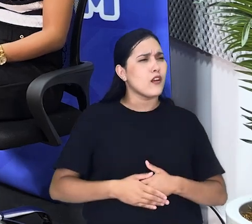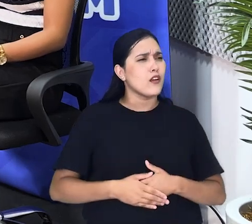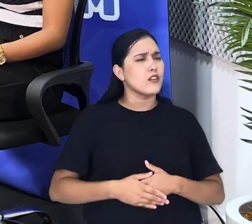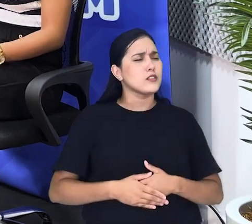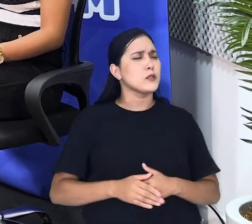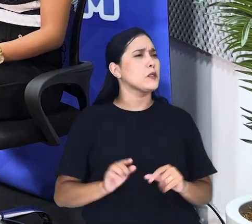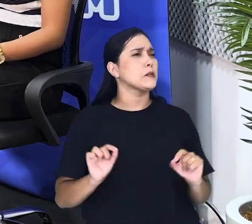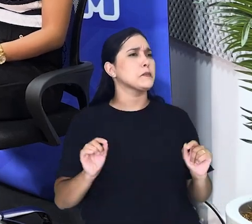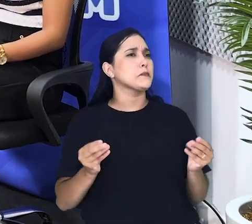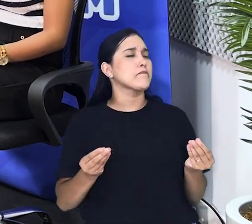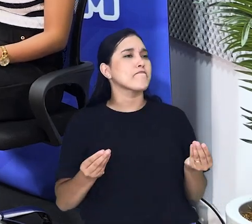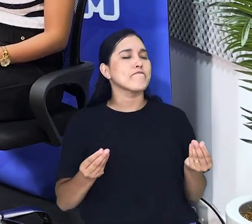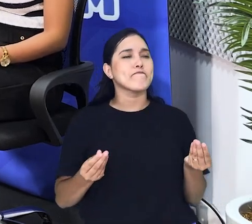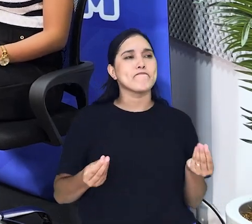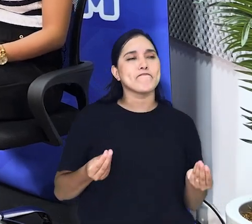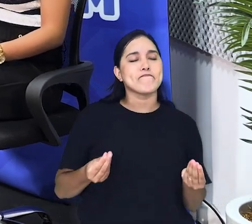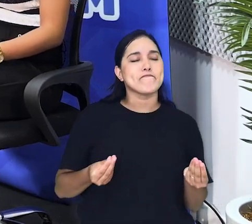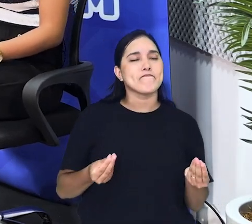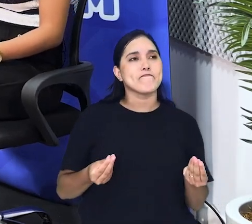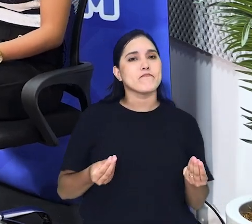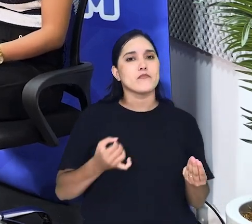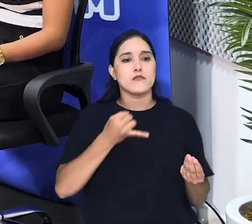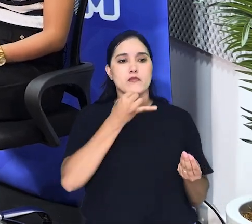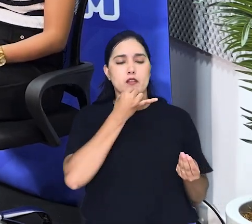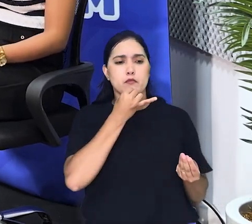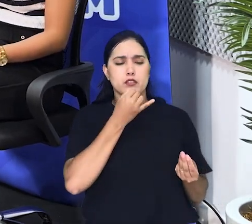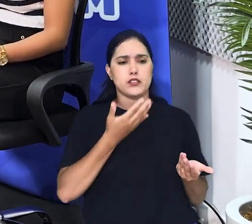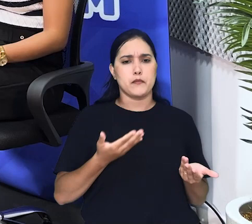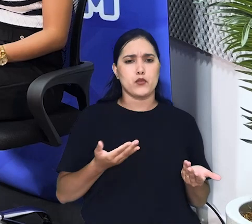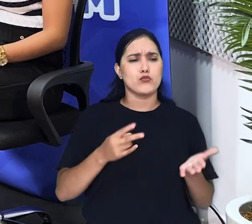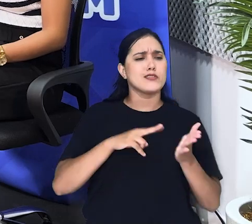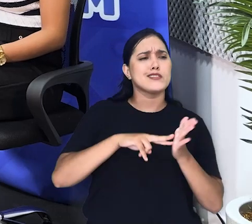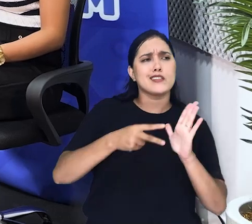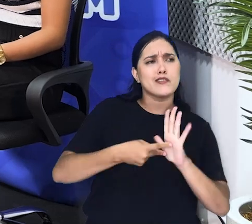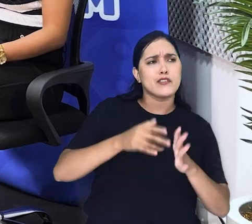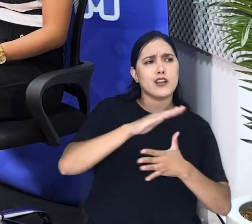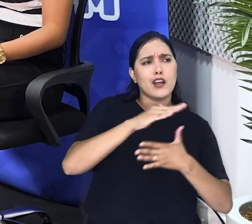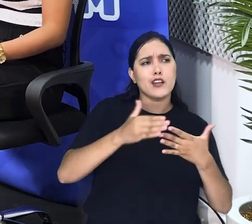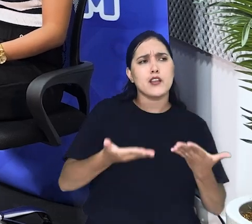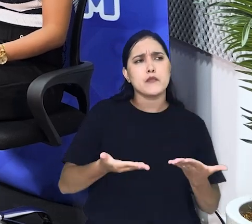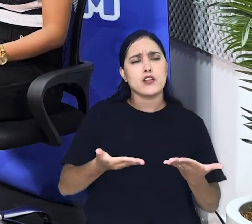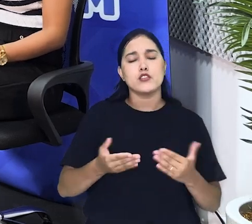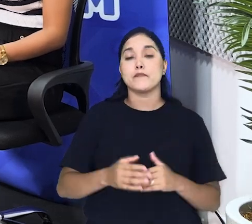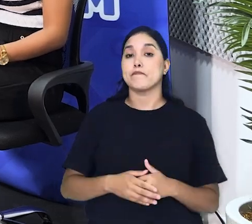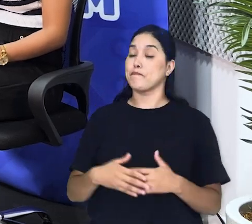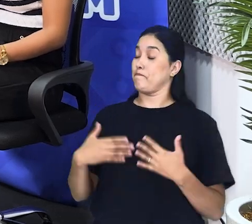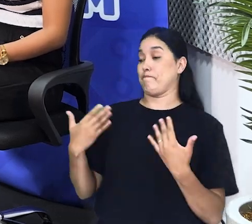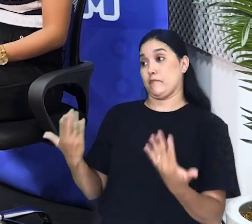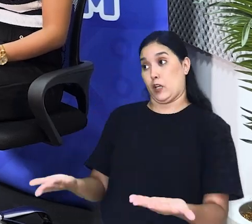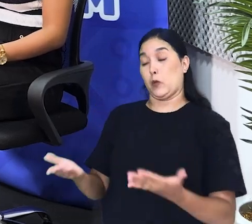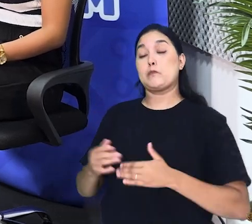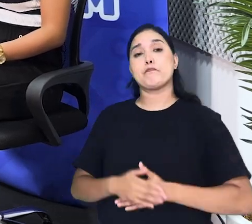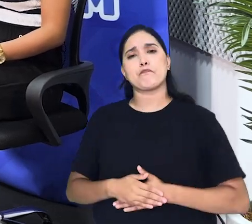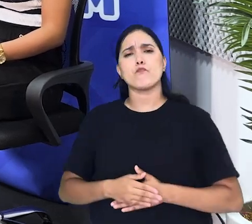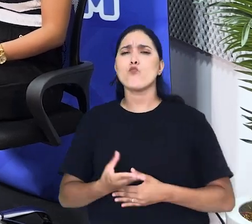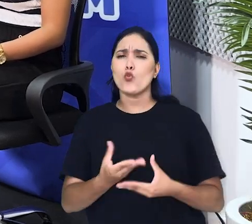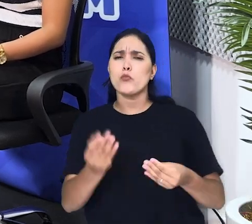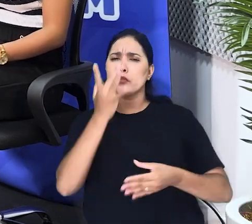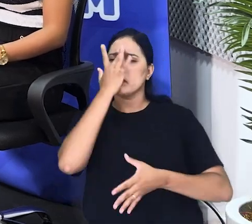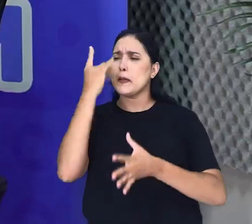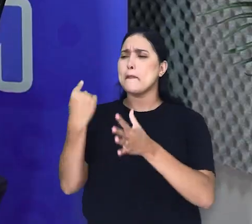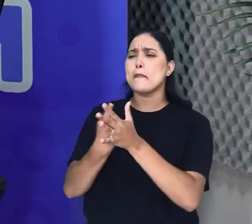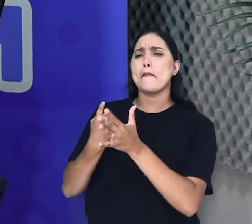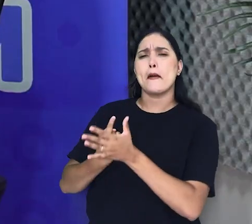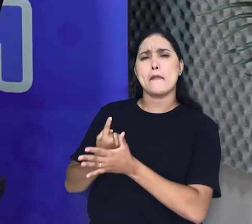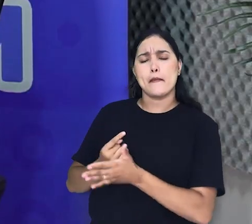do dia a dia, né? Você lesiona numa escola, né? Você casou com um surdo, então a causa te envolveu tanto ao ponto de